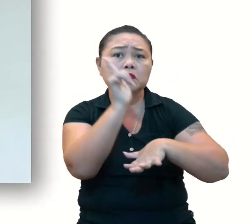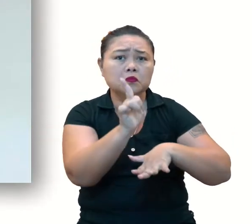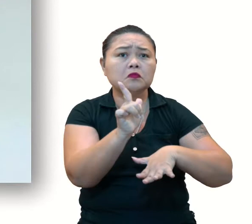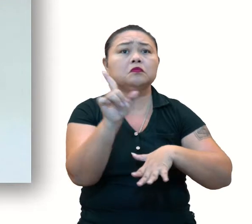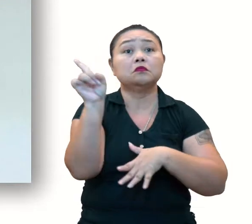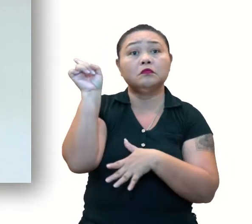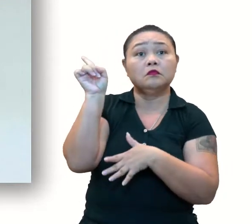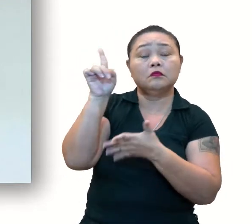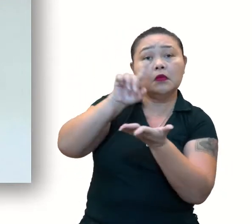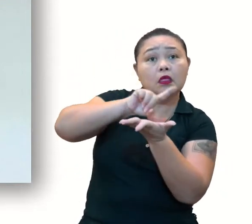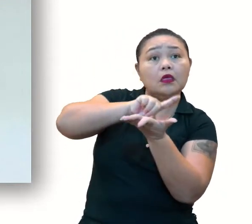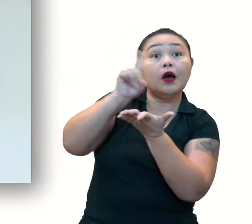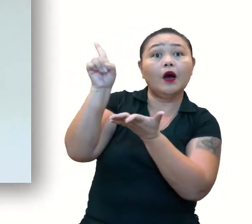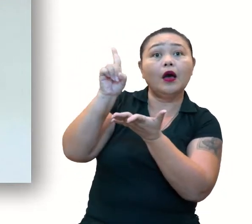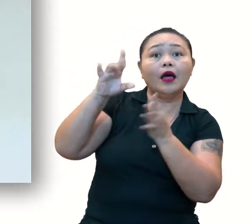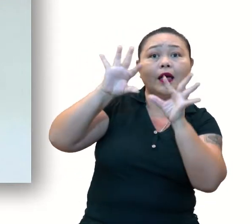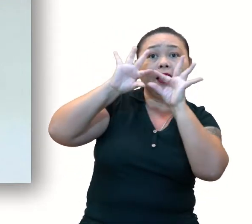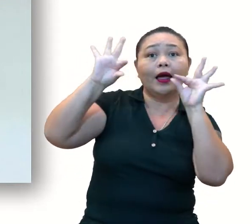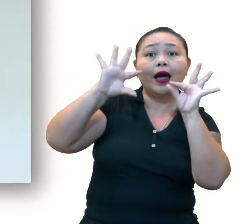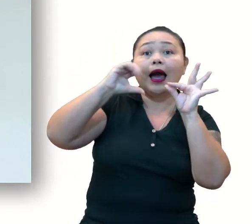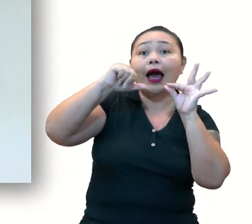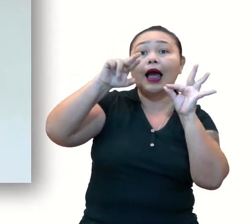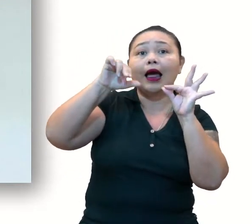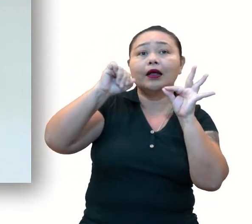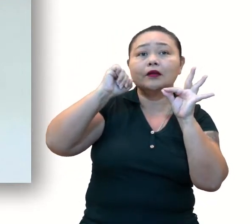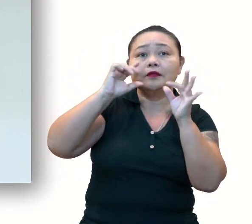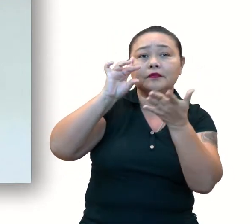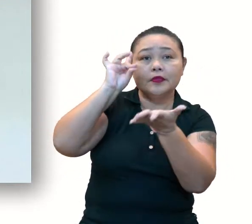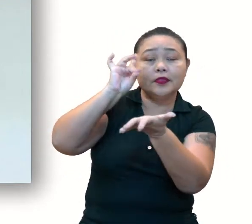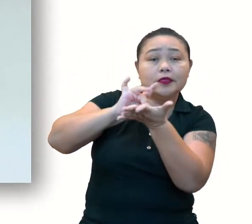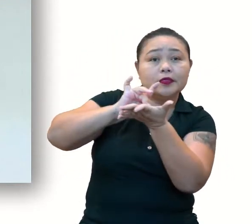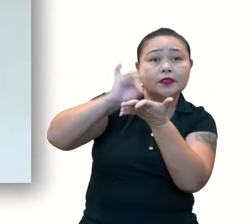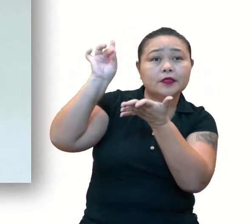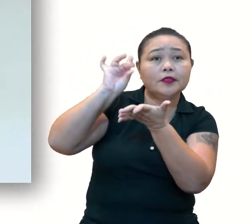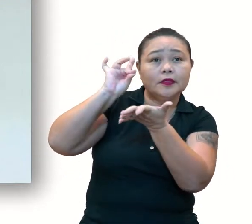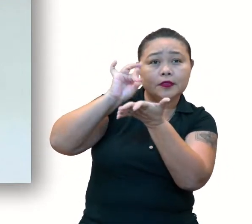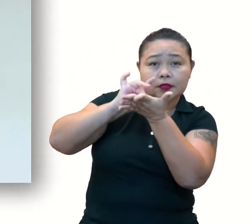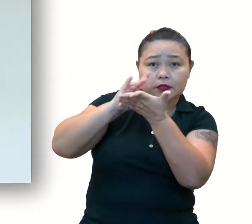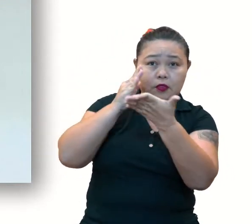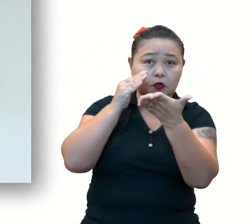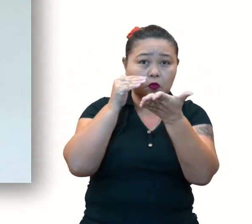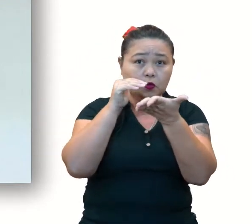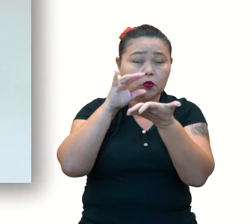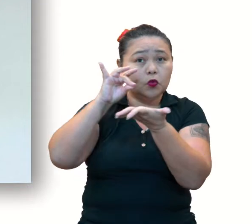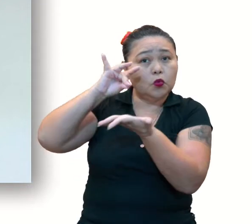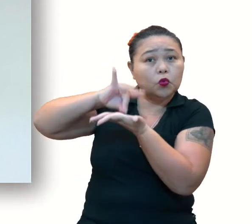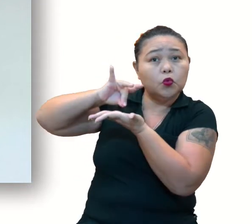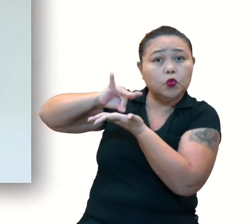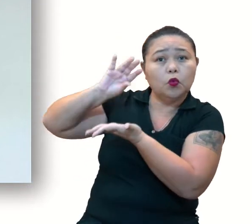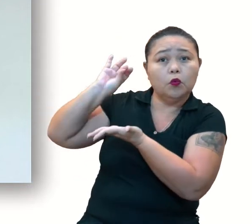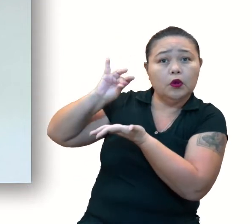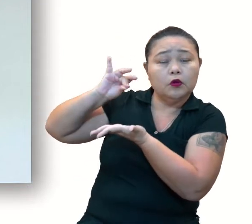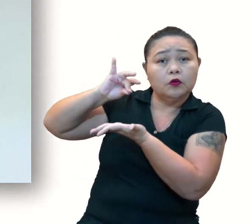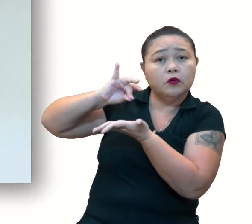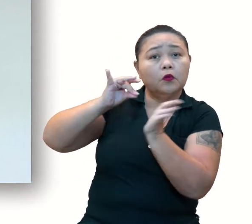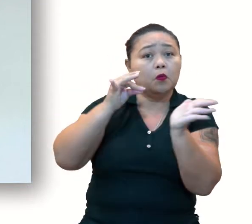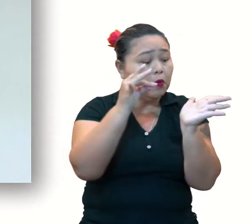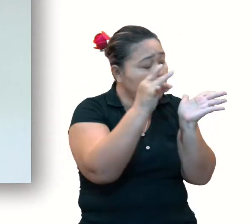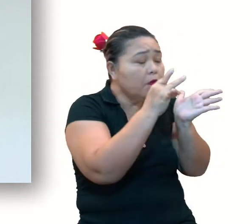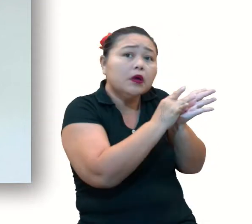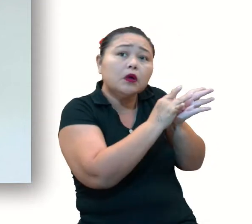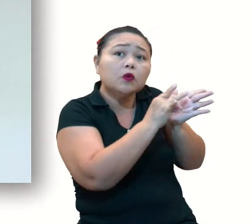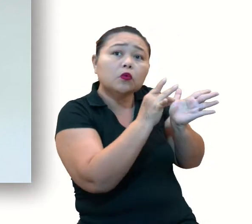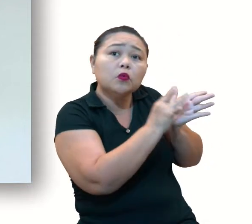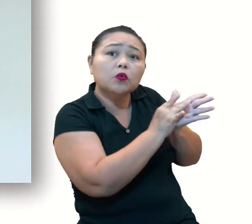que ele fique dessa forma assim, ó, entendeu? Aqui a taxinha, né, exatamente na parte do ângulo do grau zero aqui,